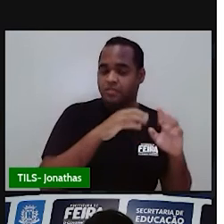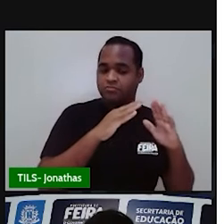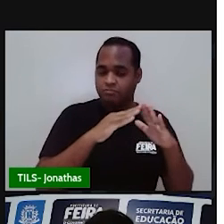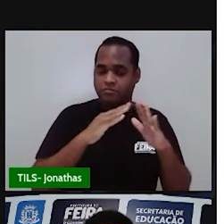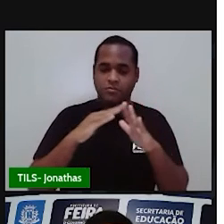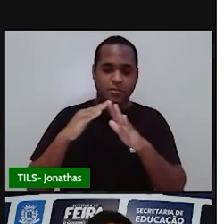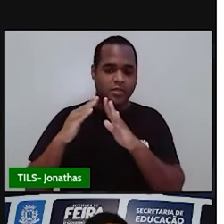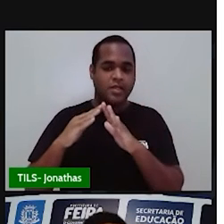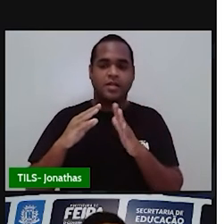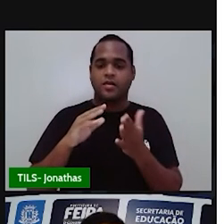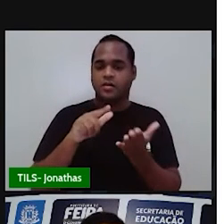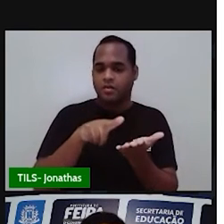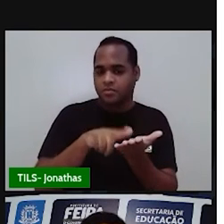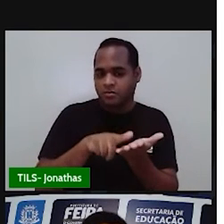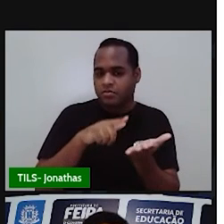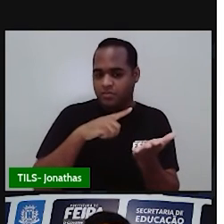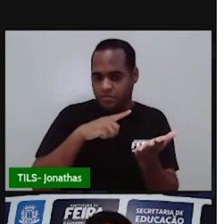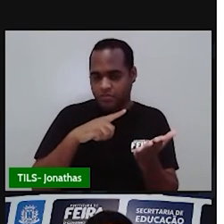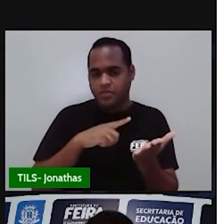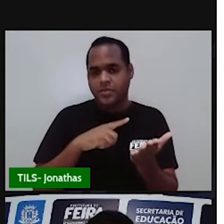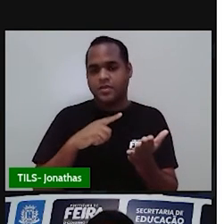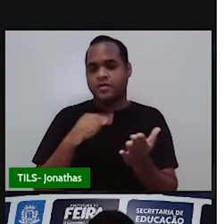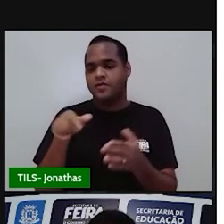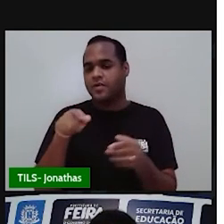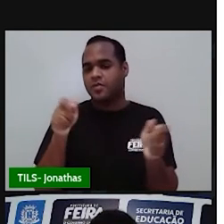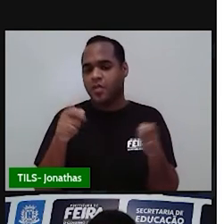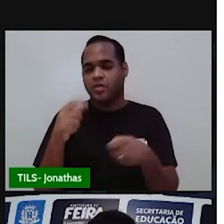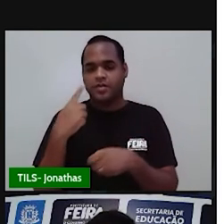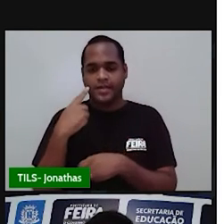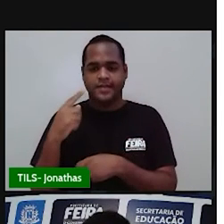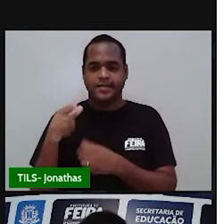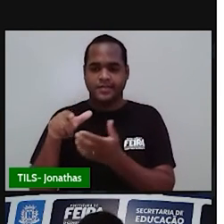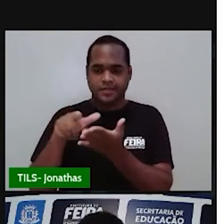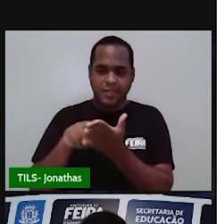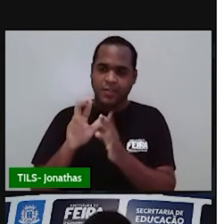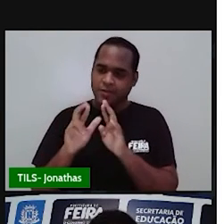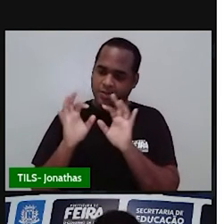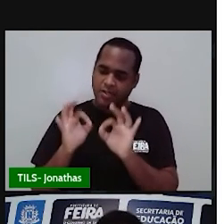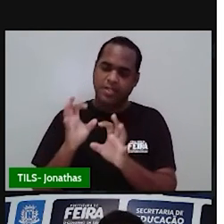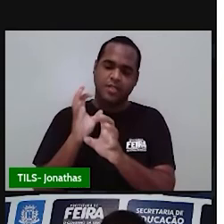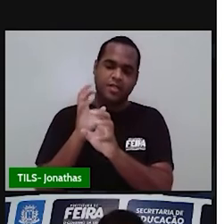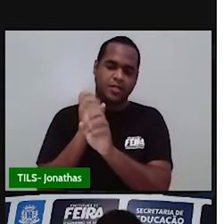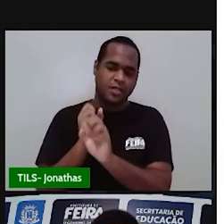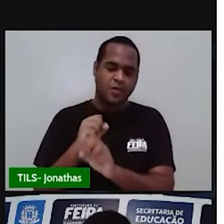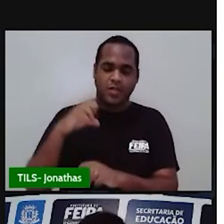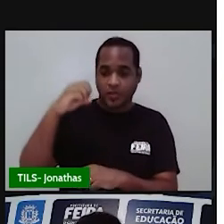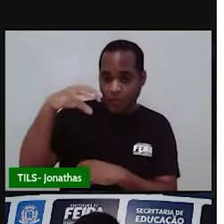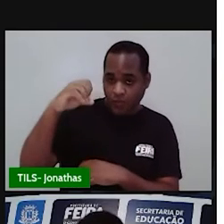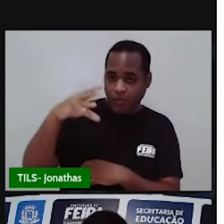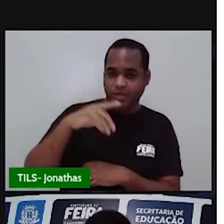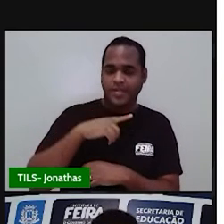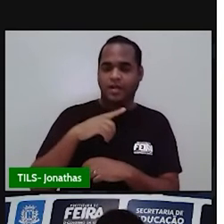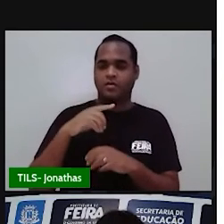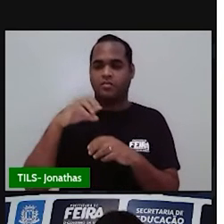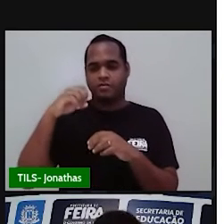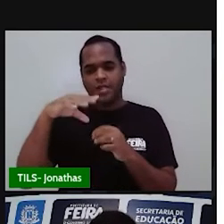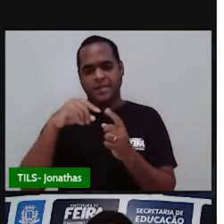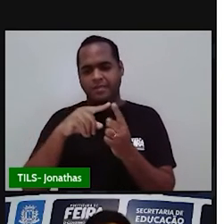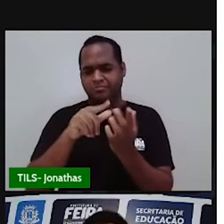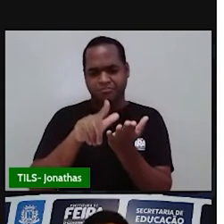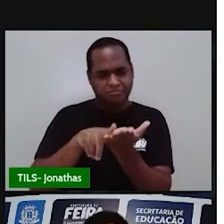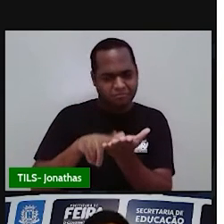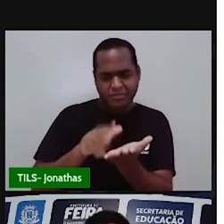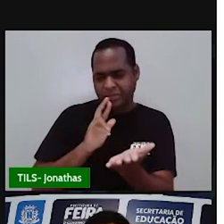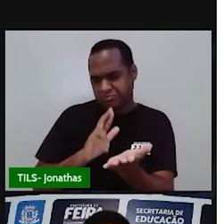um papelzinho, né, que a gente pode chamar de recibo, de conta de luz, de fatura, de boleto,